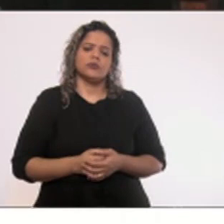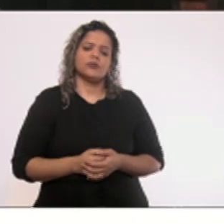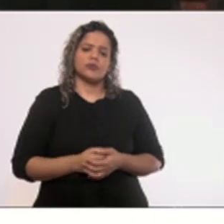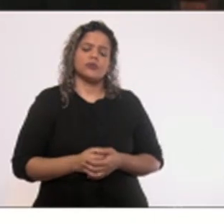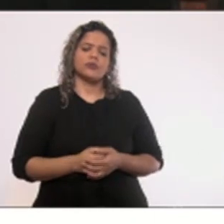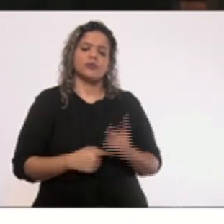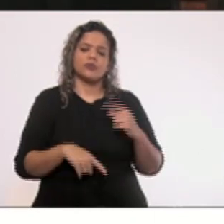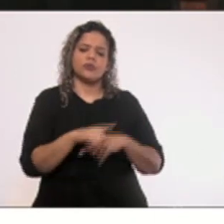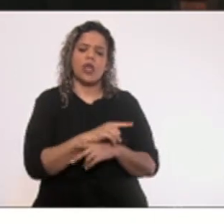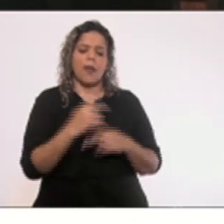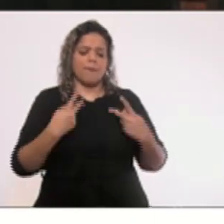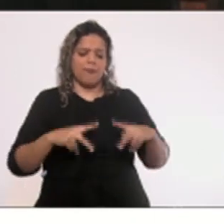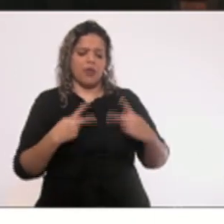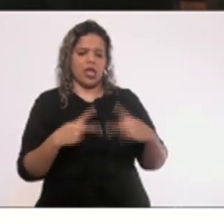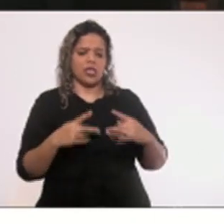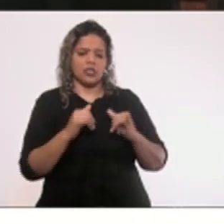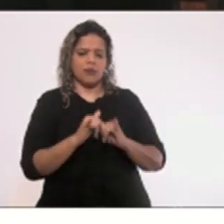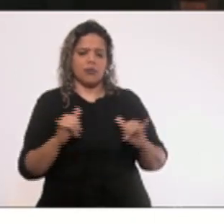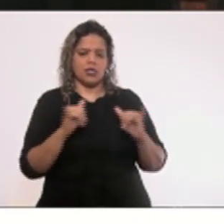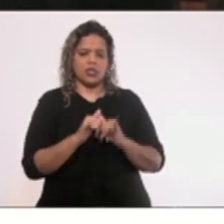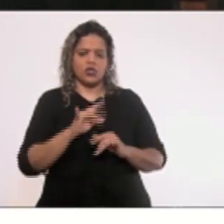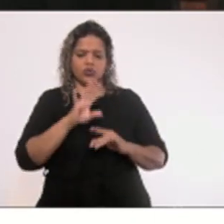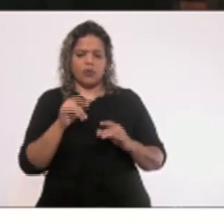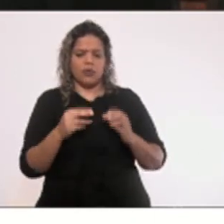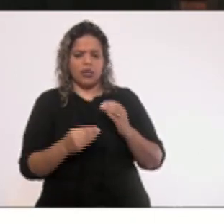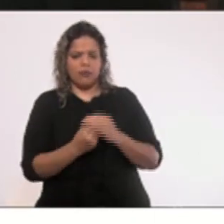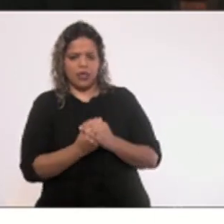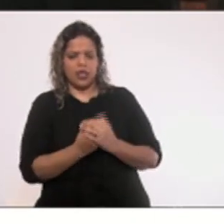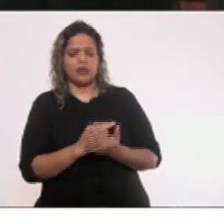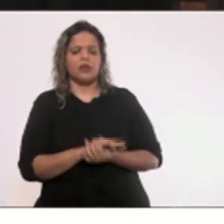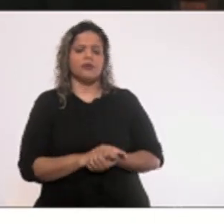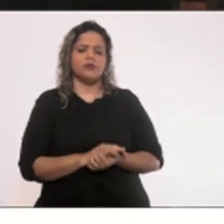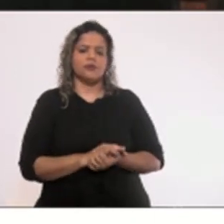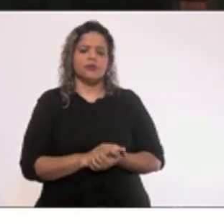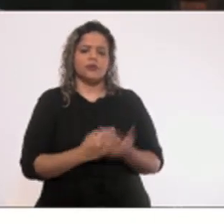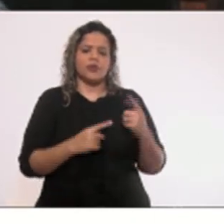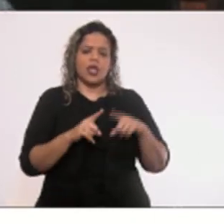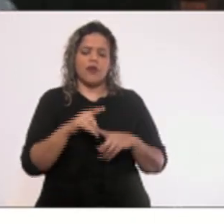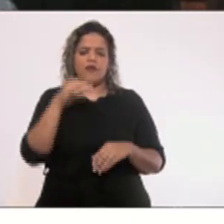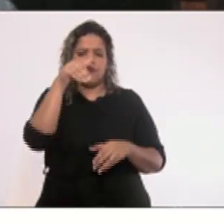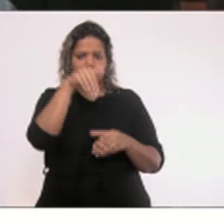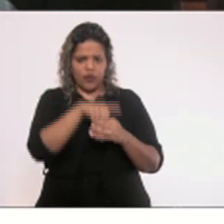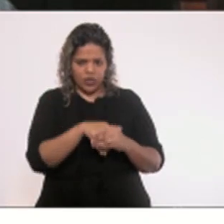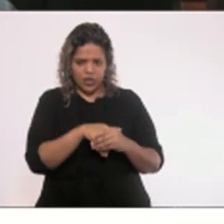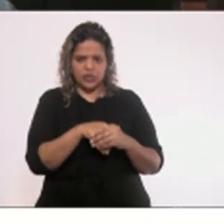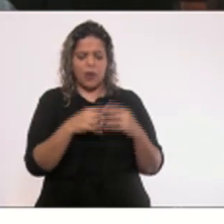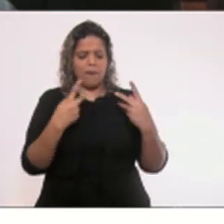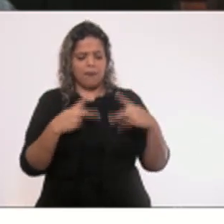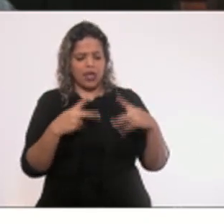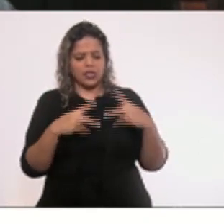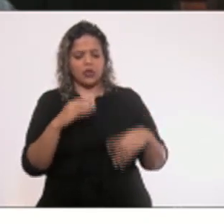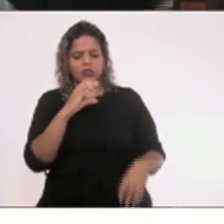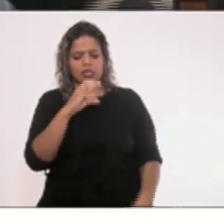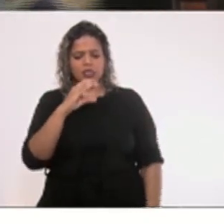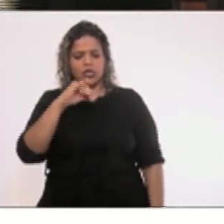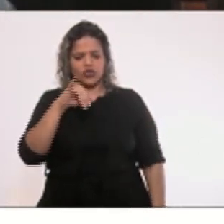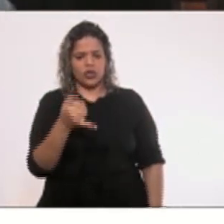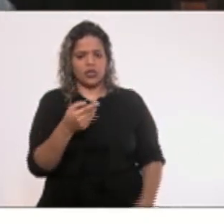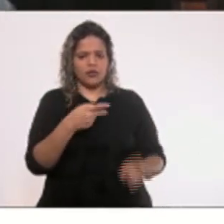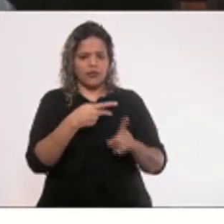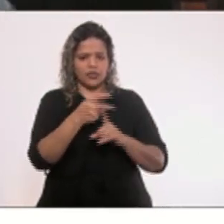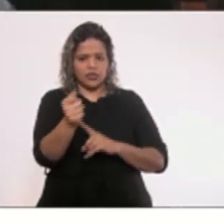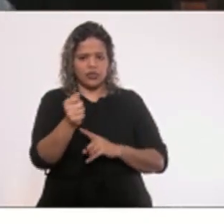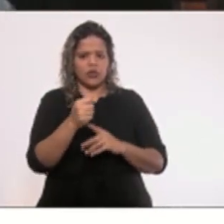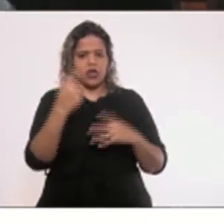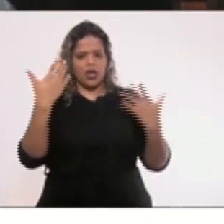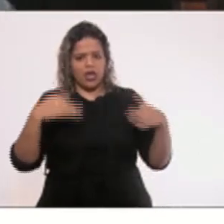Com os pareceres emitidos em relação às emendas de plenário, em votação, parecer da CCJ vencedor. Senhores que